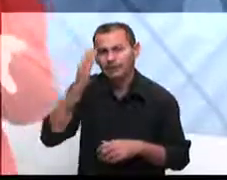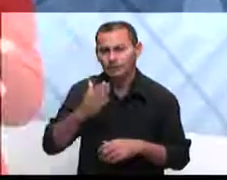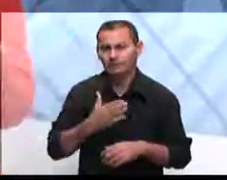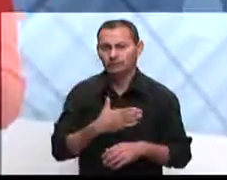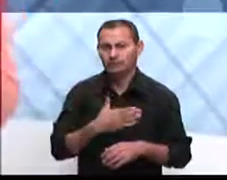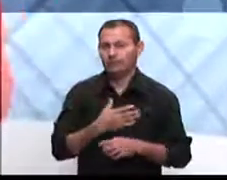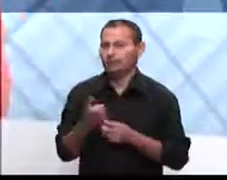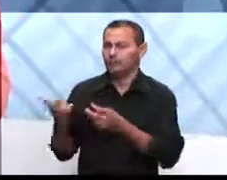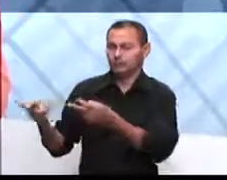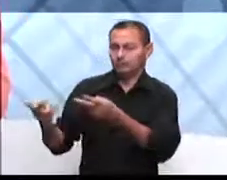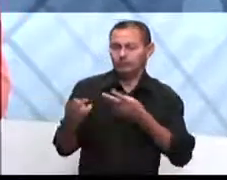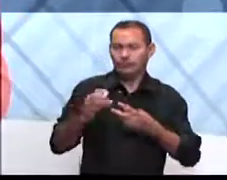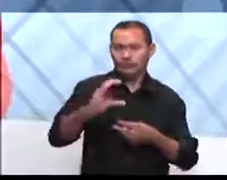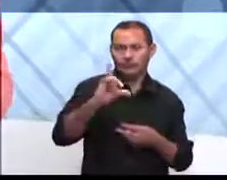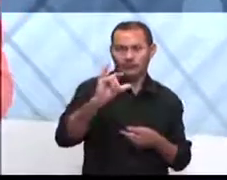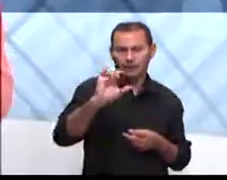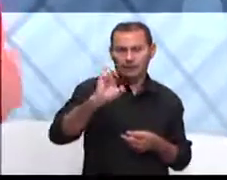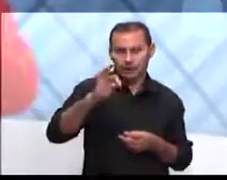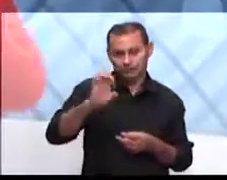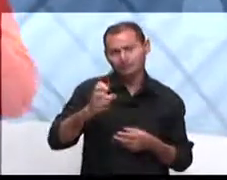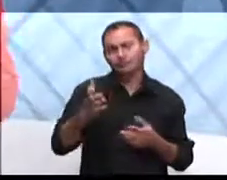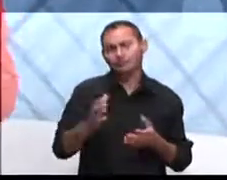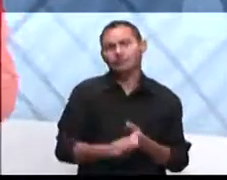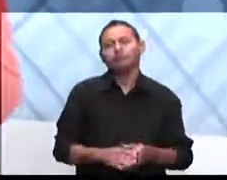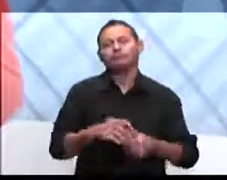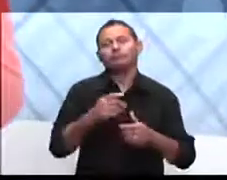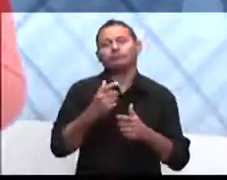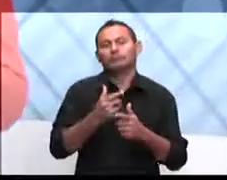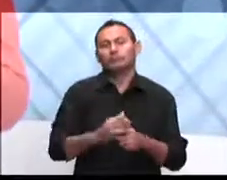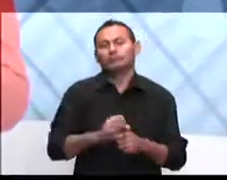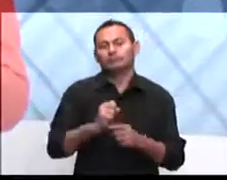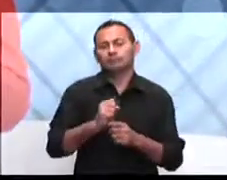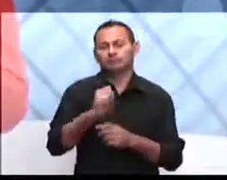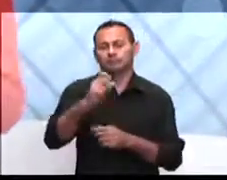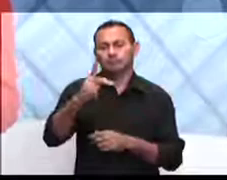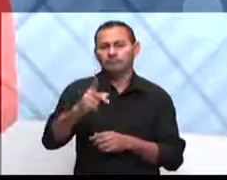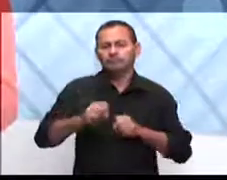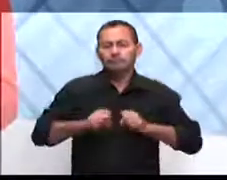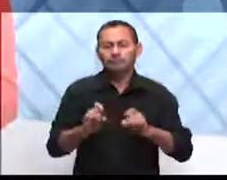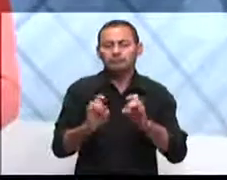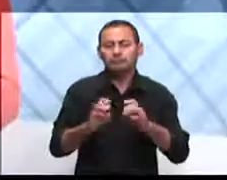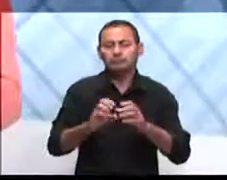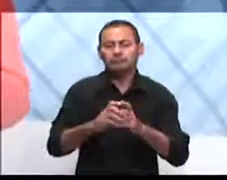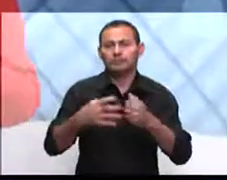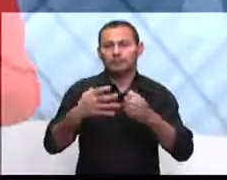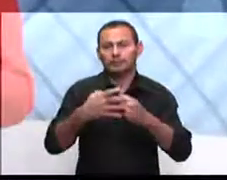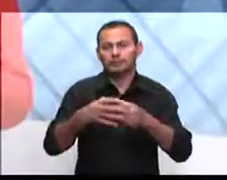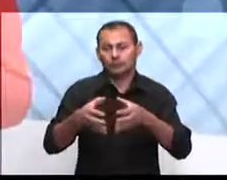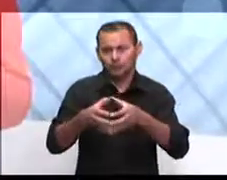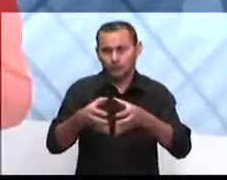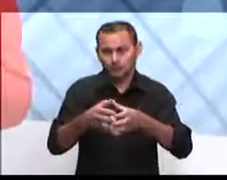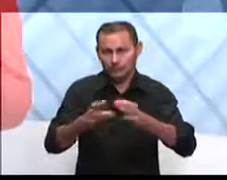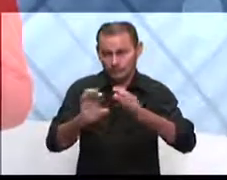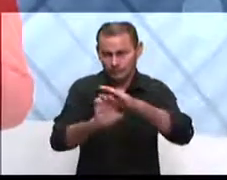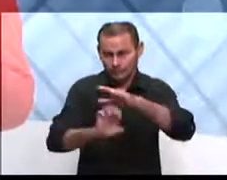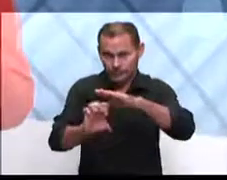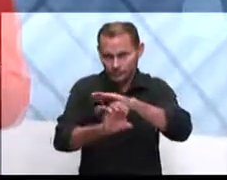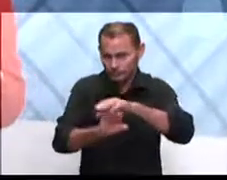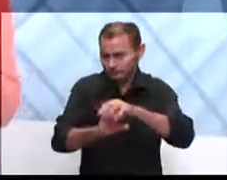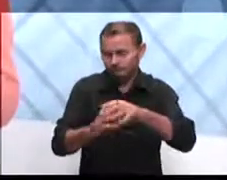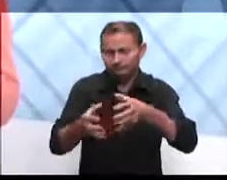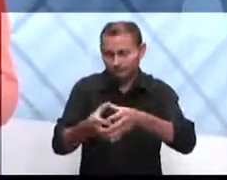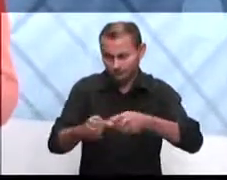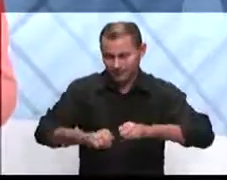meu cliente, né? E o problema ali do supermercado, da rede de supermercado, né? Então, ela